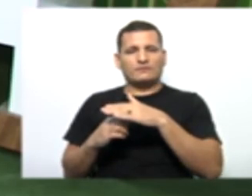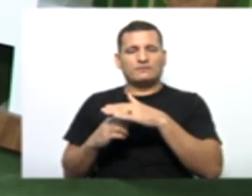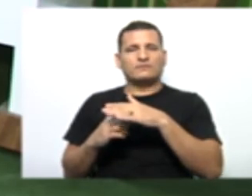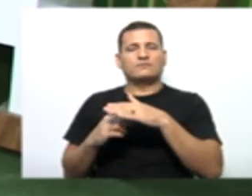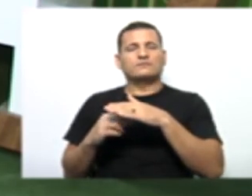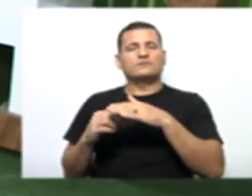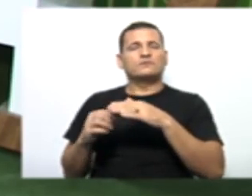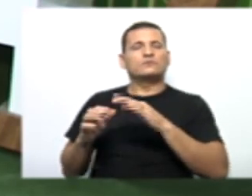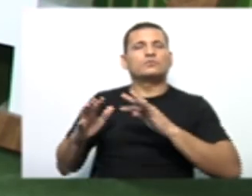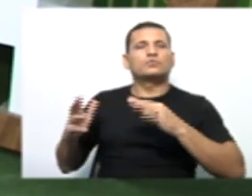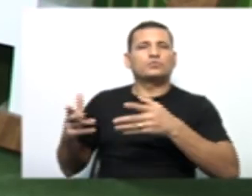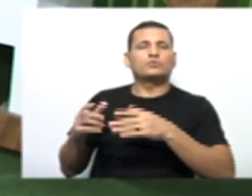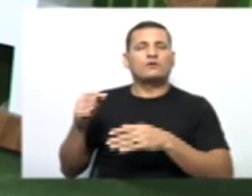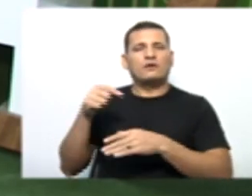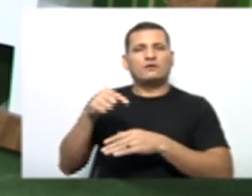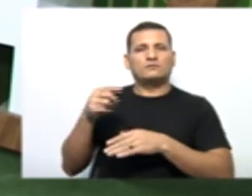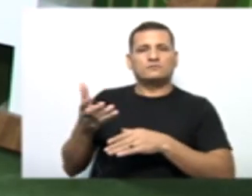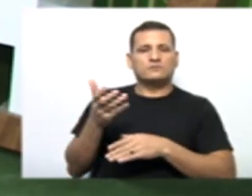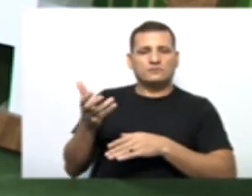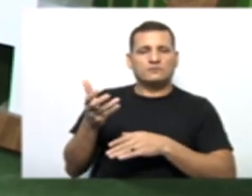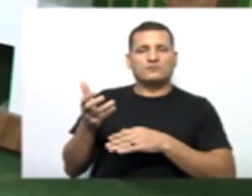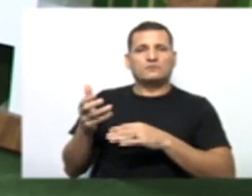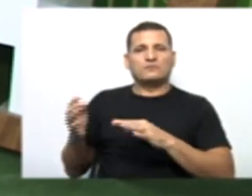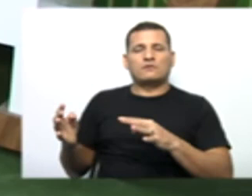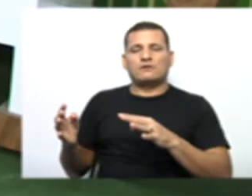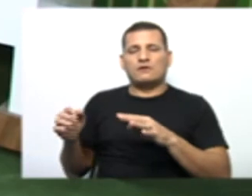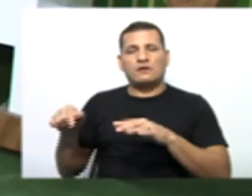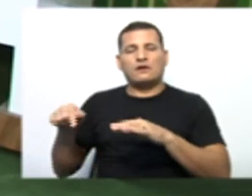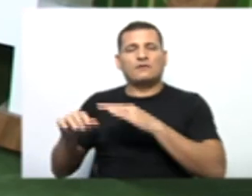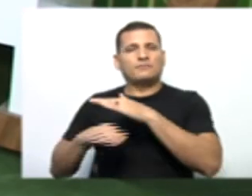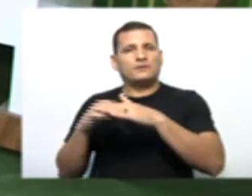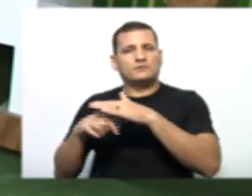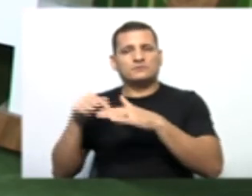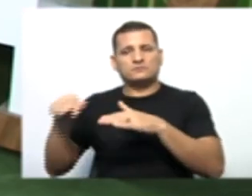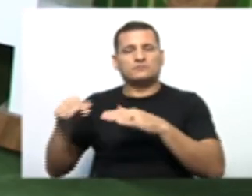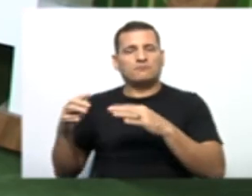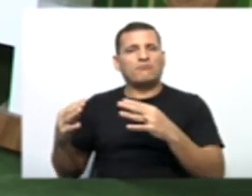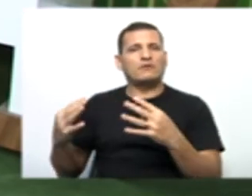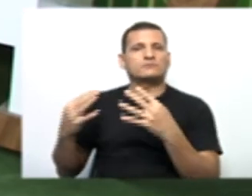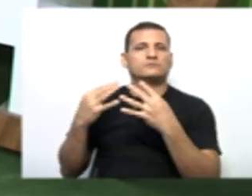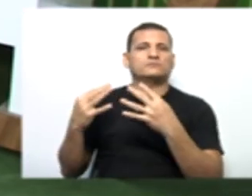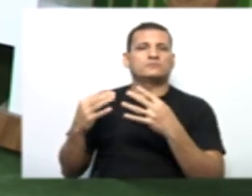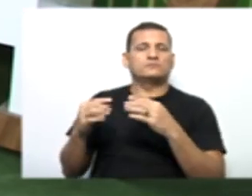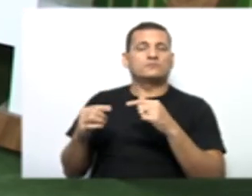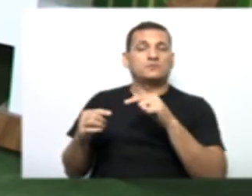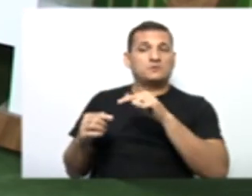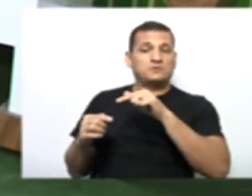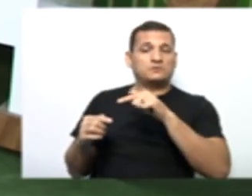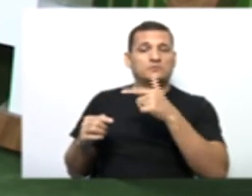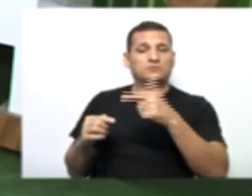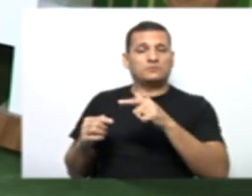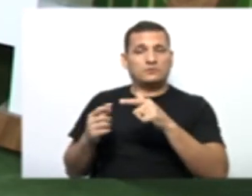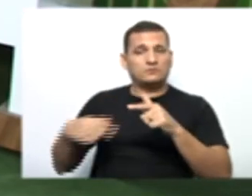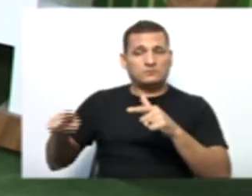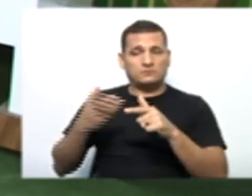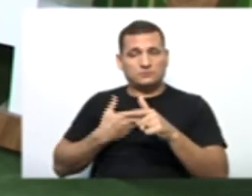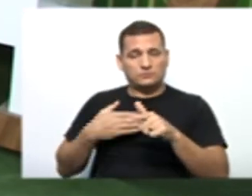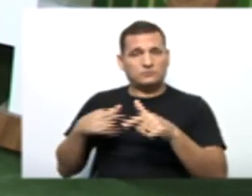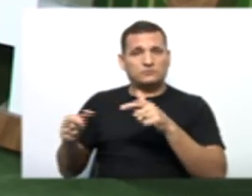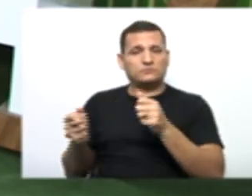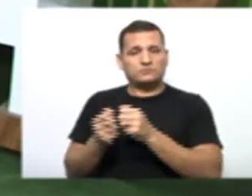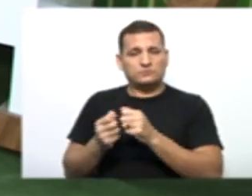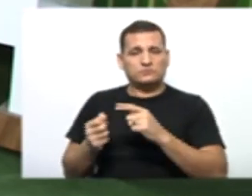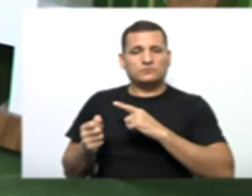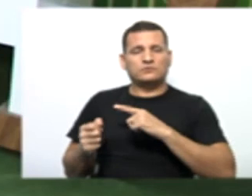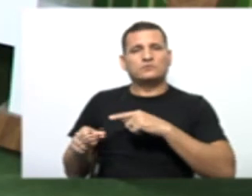por ele. Ele quer que somente ele tenha a atenção da empresa que ele trabalha. Ele não quer que os outros colegas que atuam junto com ele também